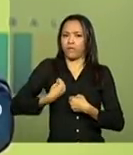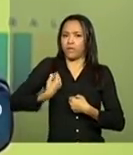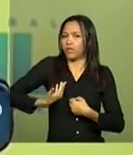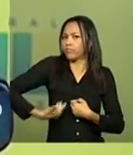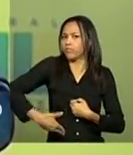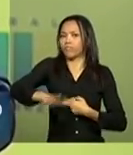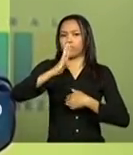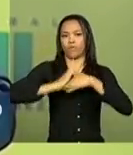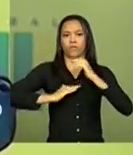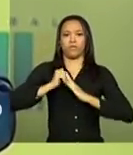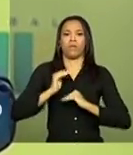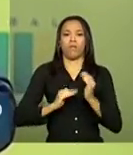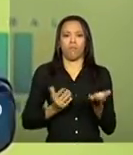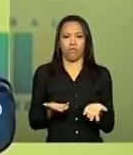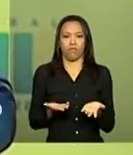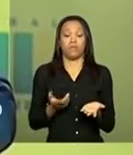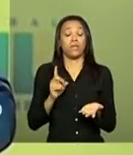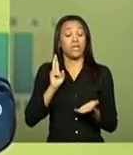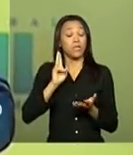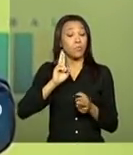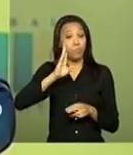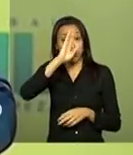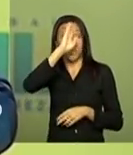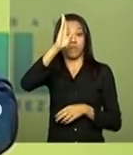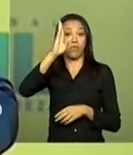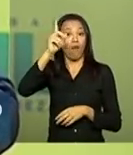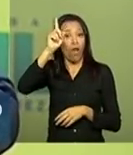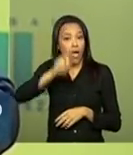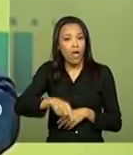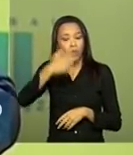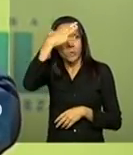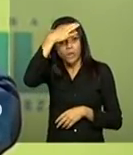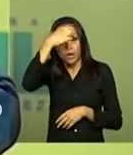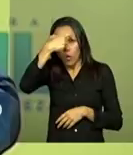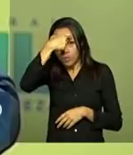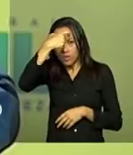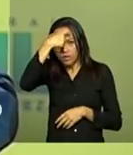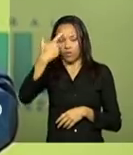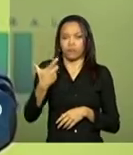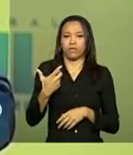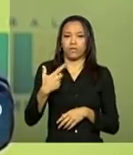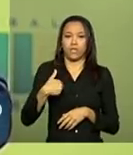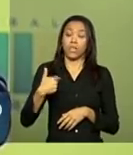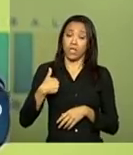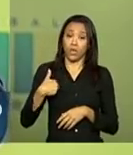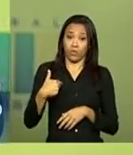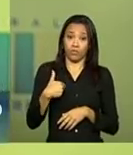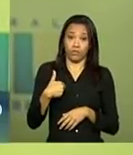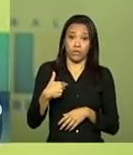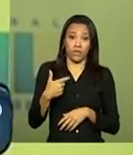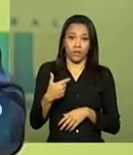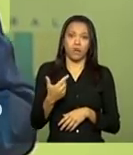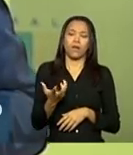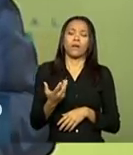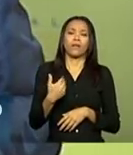representa a razão, né, que é fundamental. Mas, sem dúvida alguma, o que eu levo como